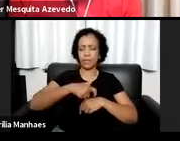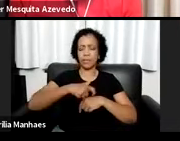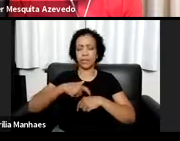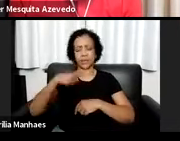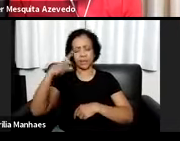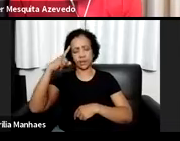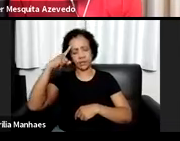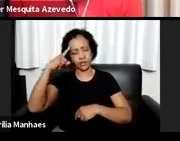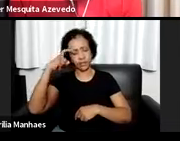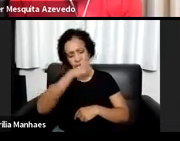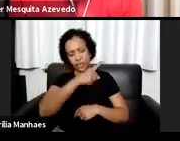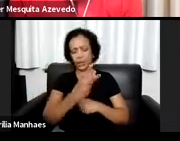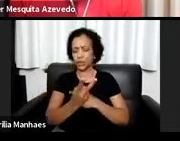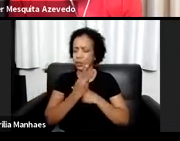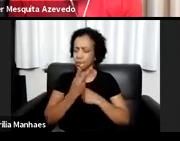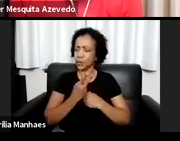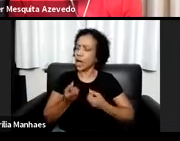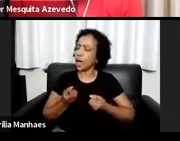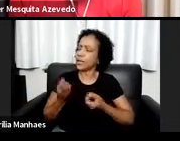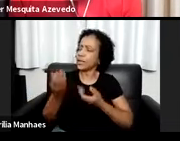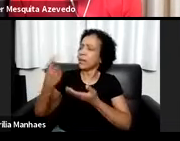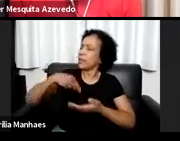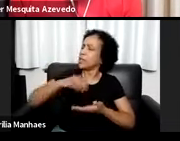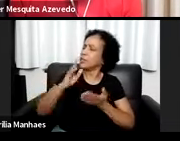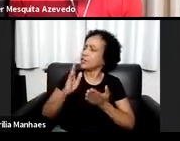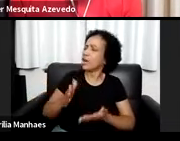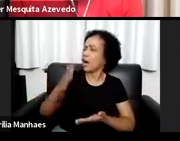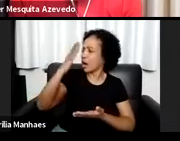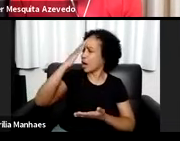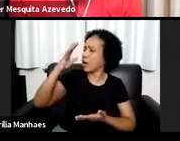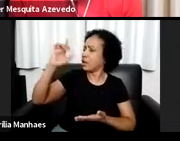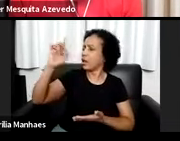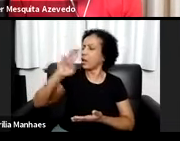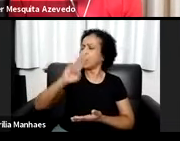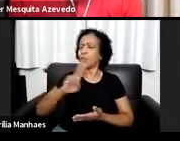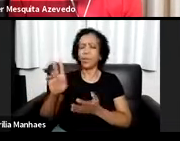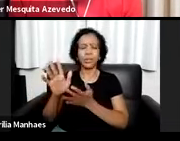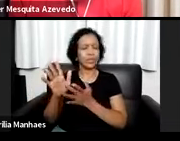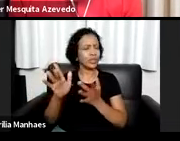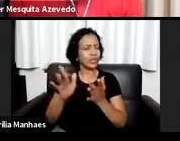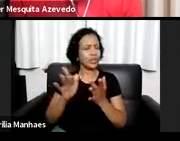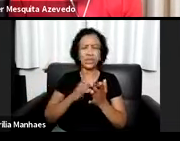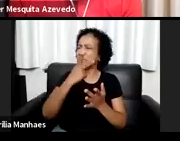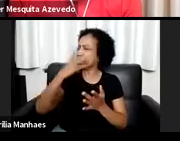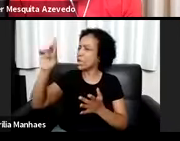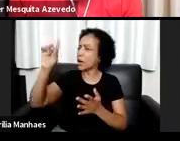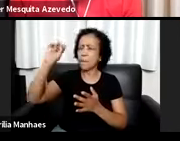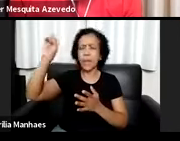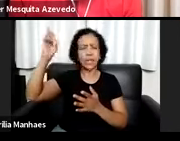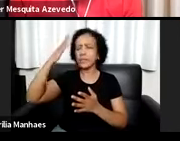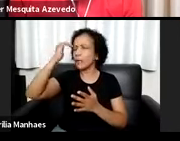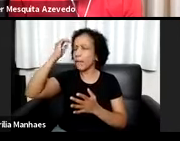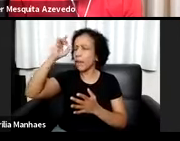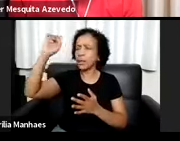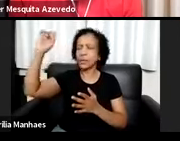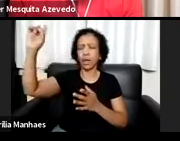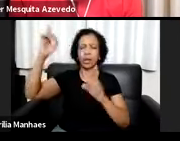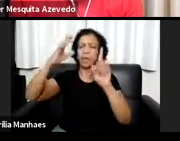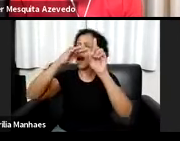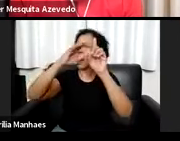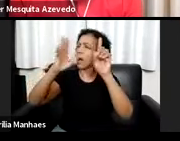a nossa gratidão. Nós oramos em nome e pelos méritos do nosso Senhor e Salvador Jesus Cristo.